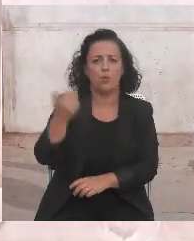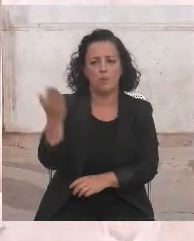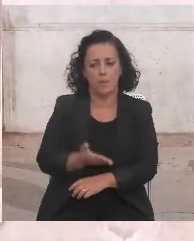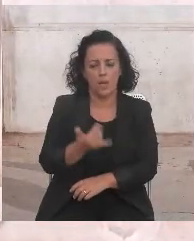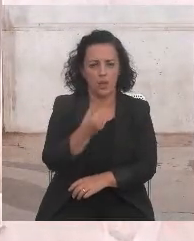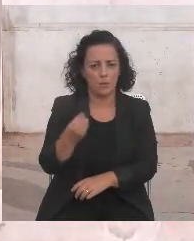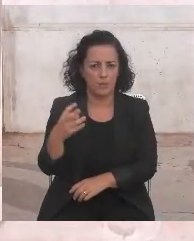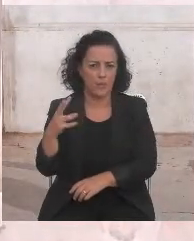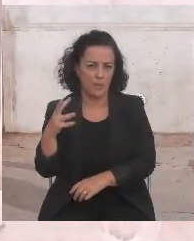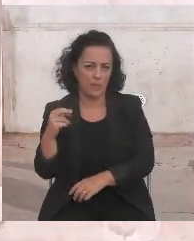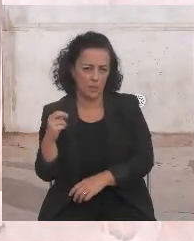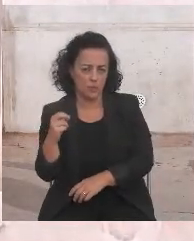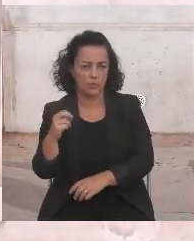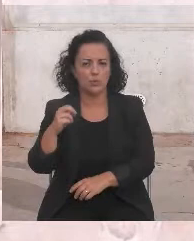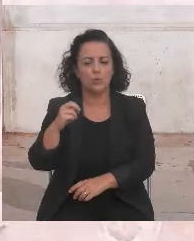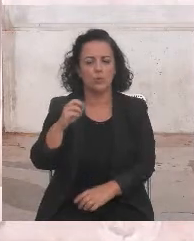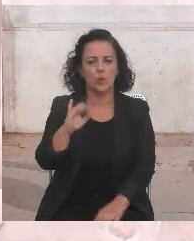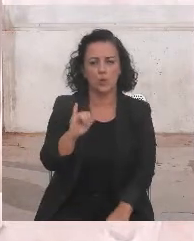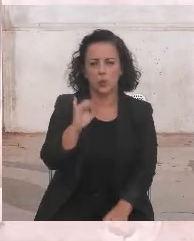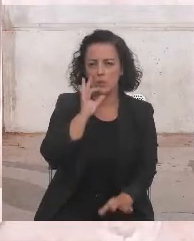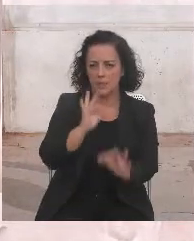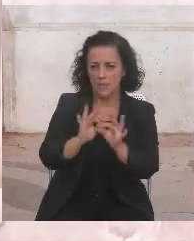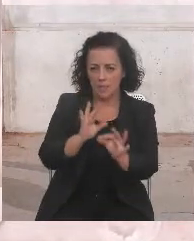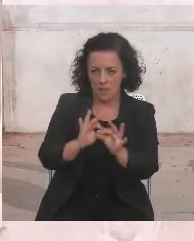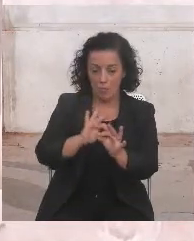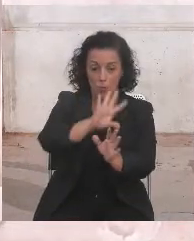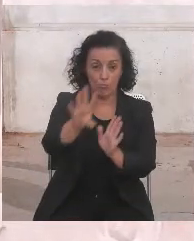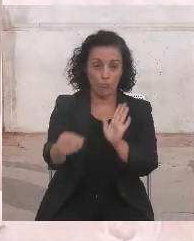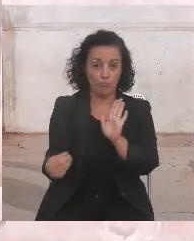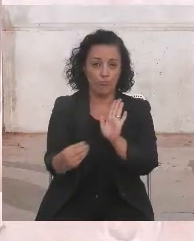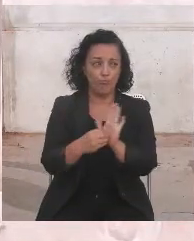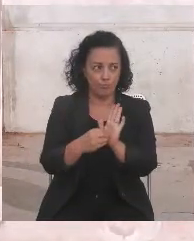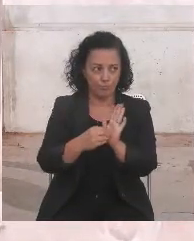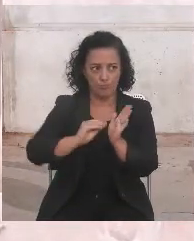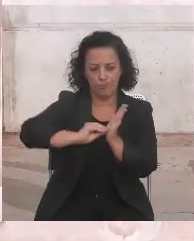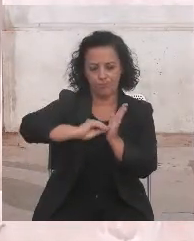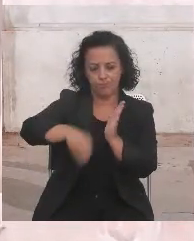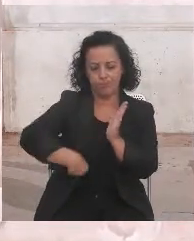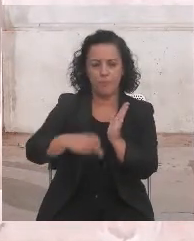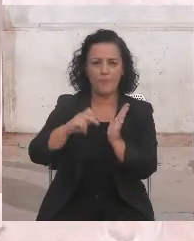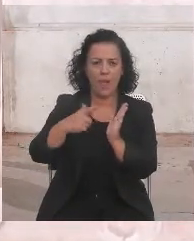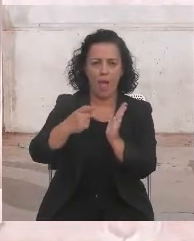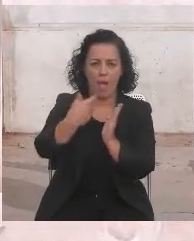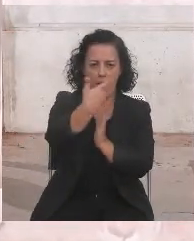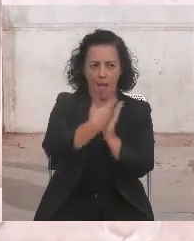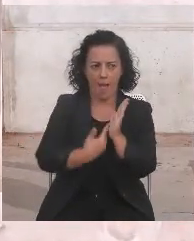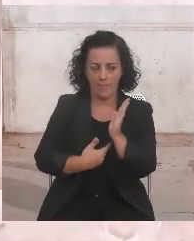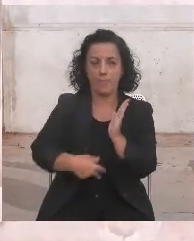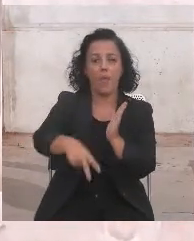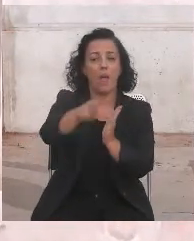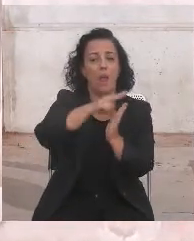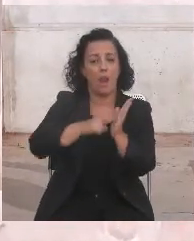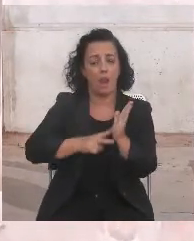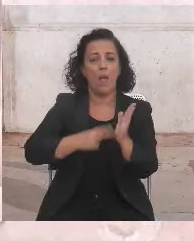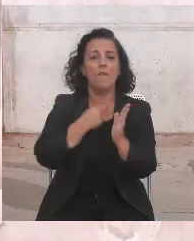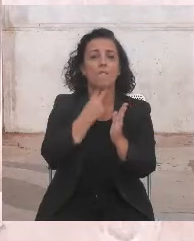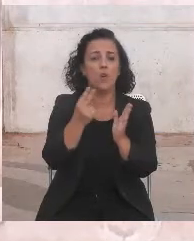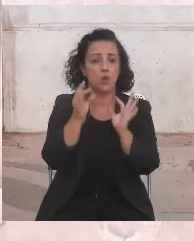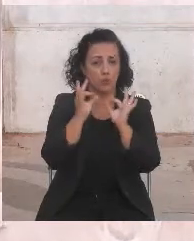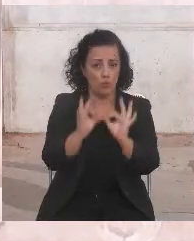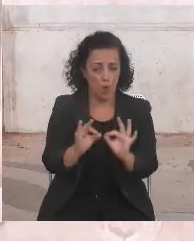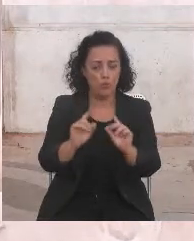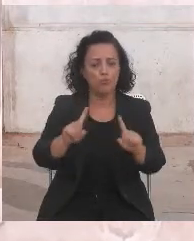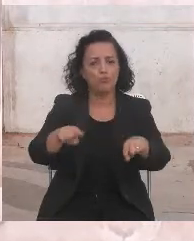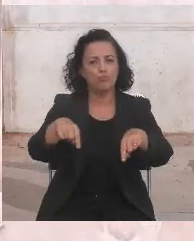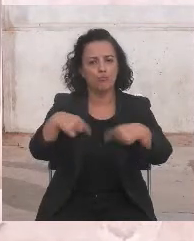75/2013, de 12 de setembro. Para constar, se lavrou a presente ata, que depois de lida em voz alta, vai